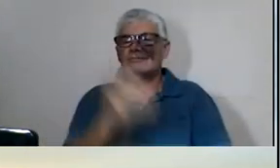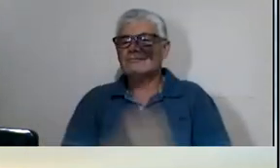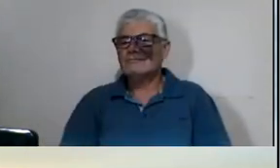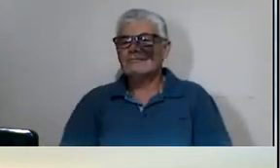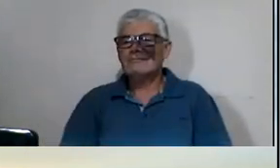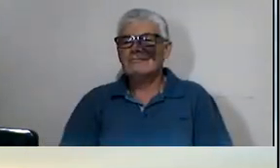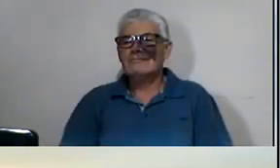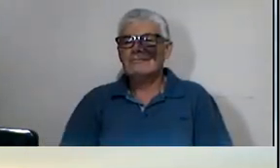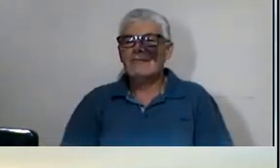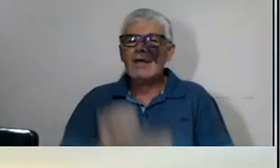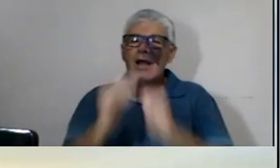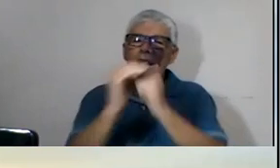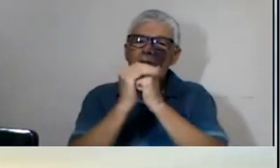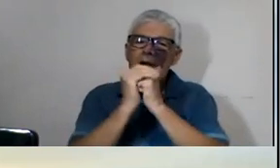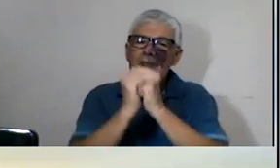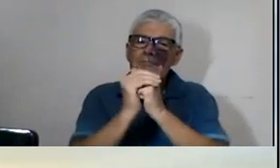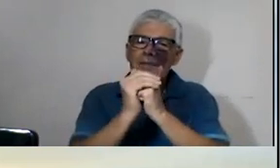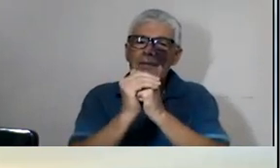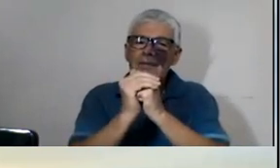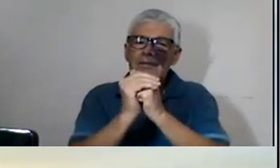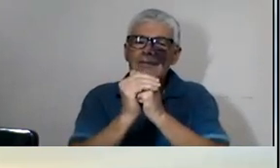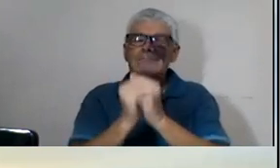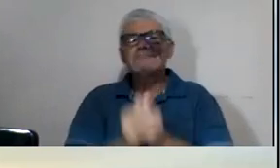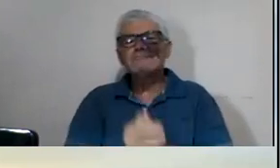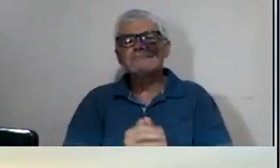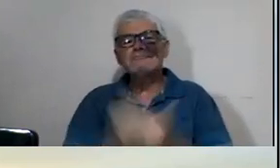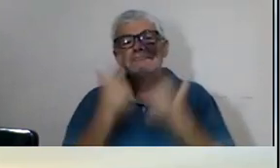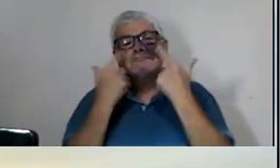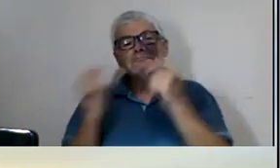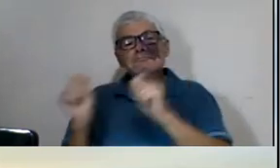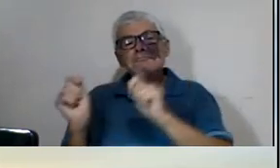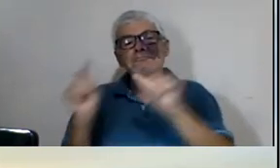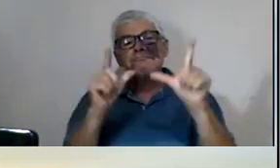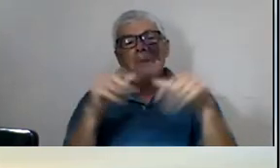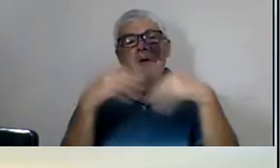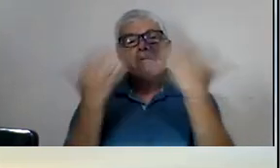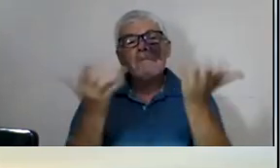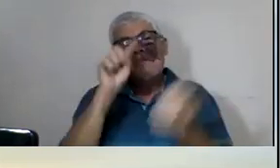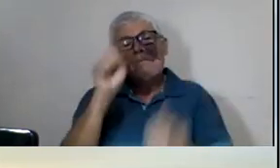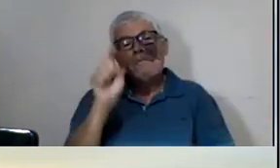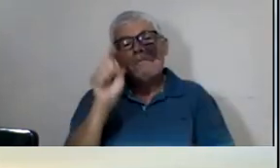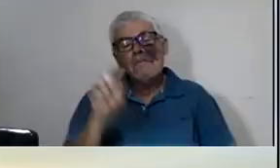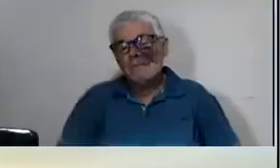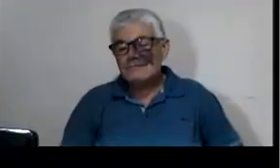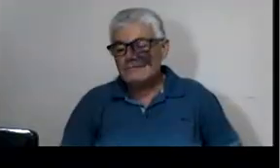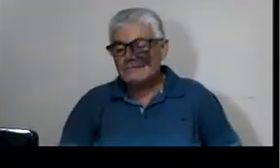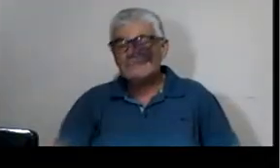lugar estabelecerei a paz, declara o Senhor dos Exércitos. Aqui é o nome, mas...